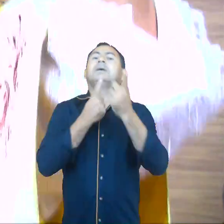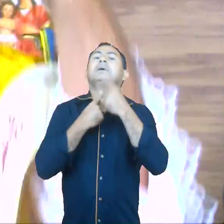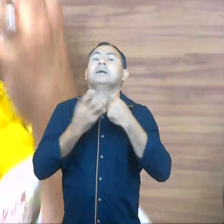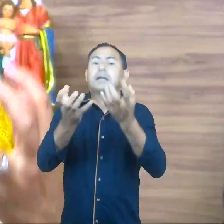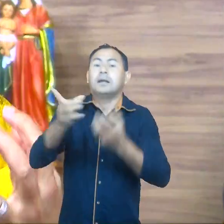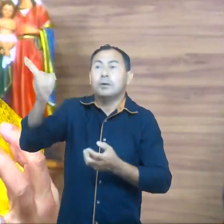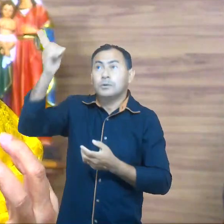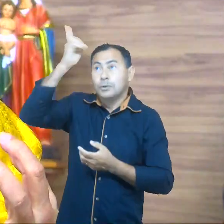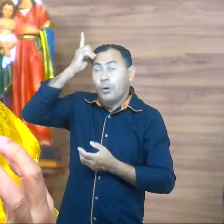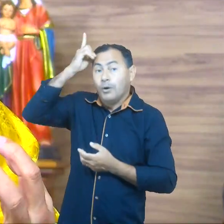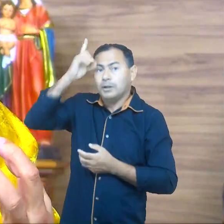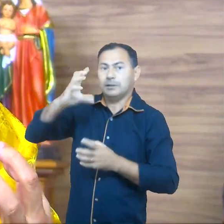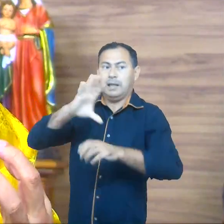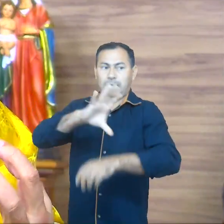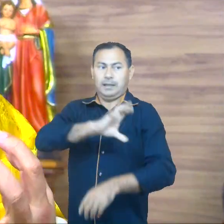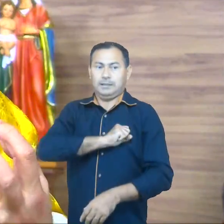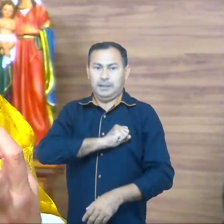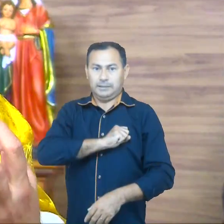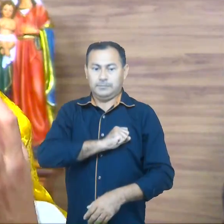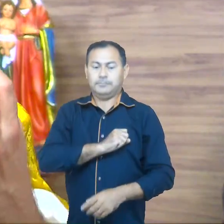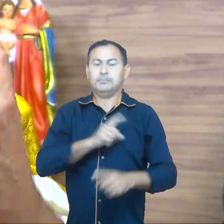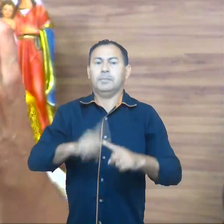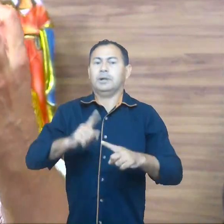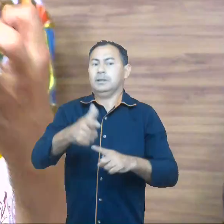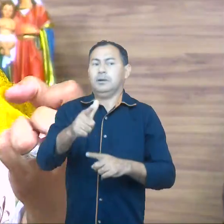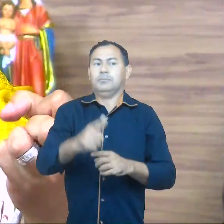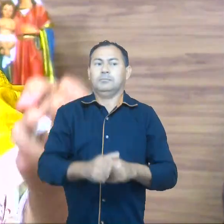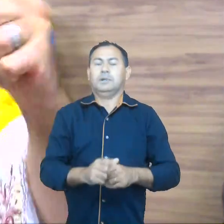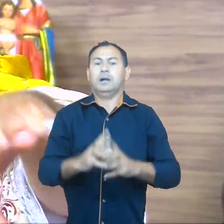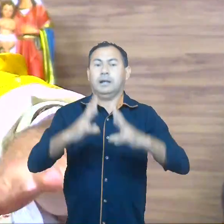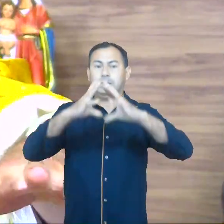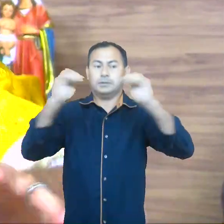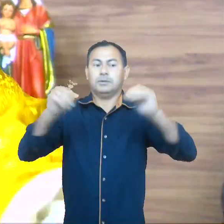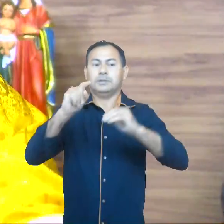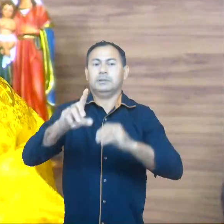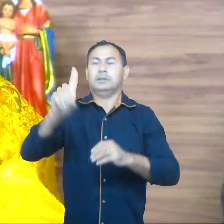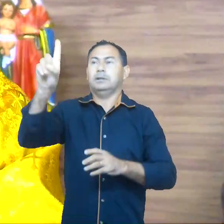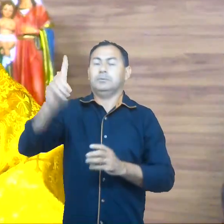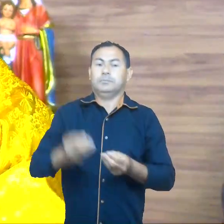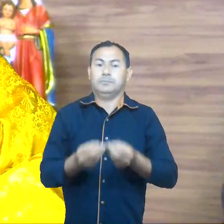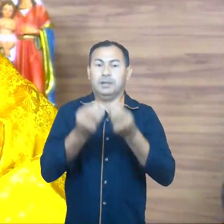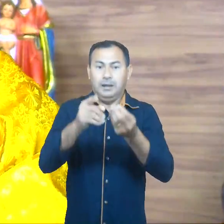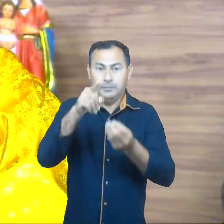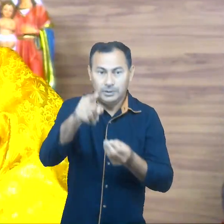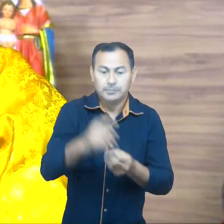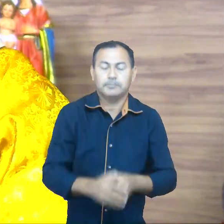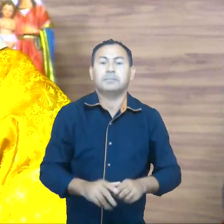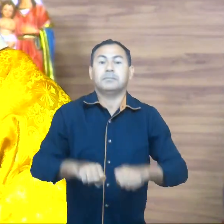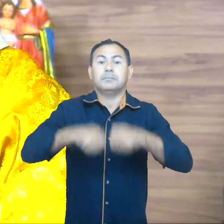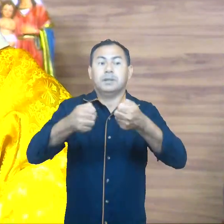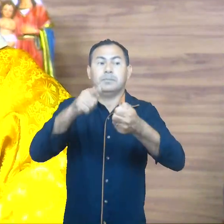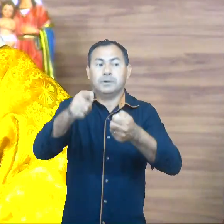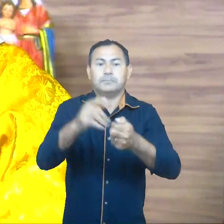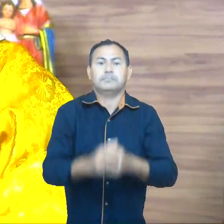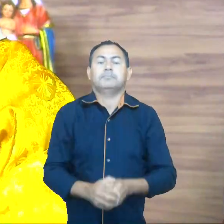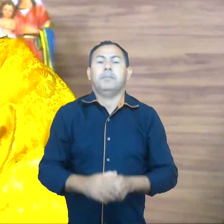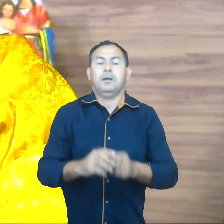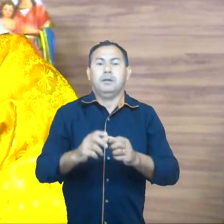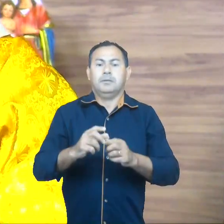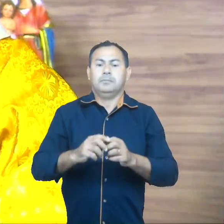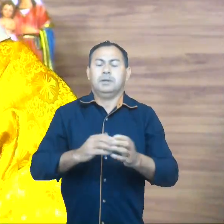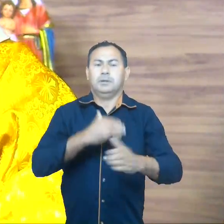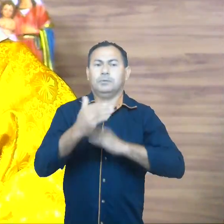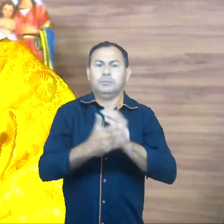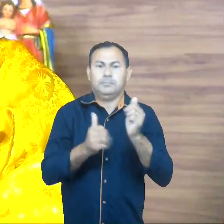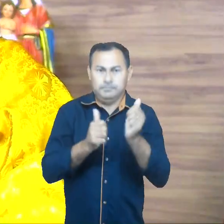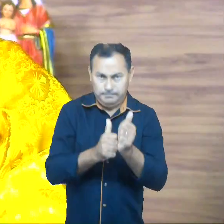Aspirai-vos a esse dom da caridade, para que não esmoreça aquilo que Deus deu em você, deu para você, e proveito do